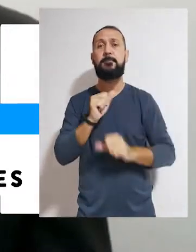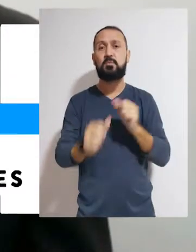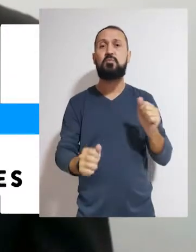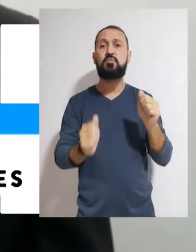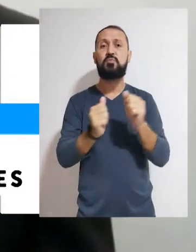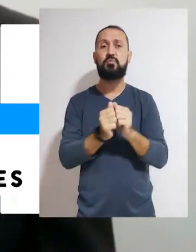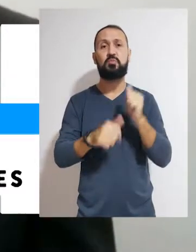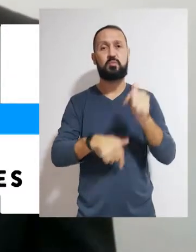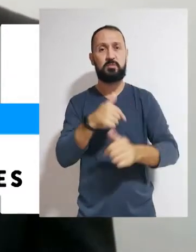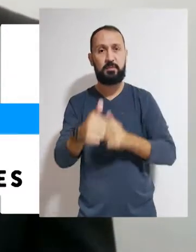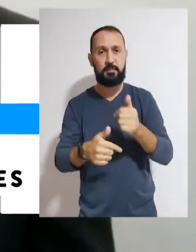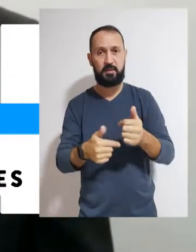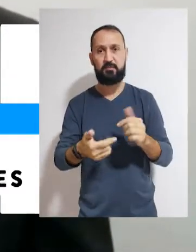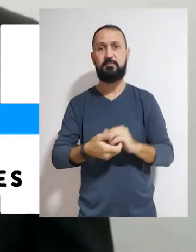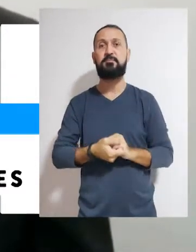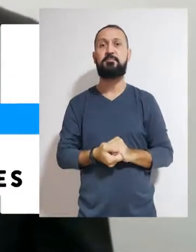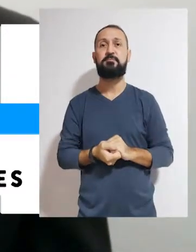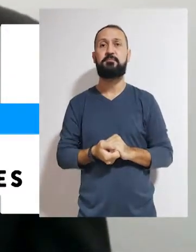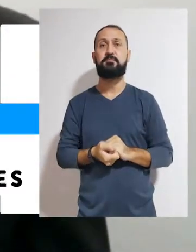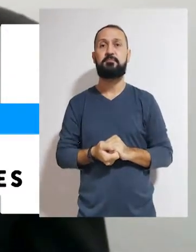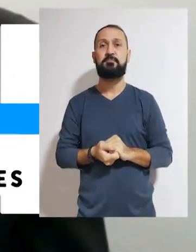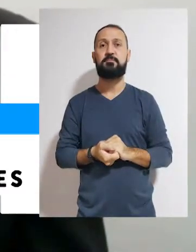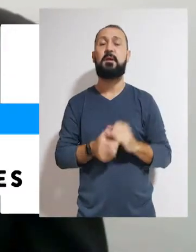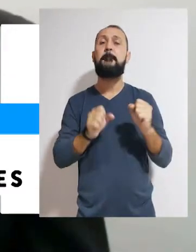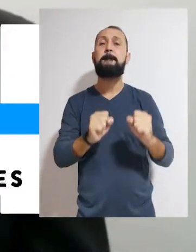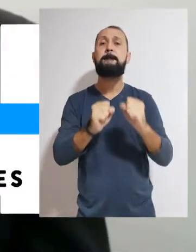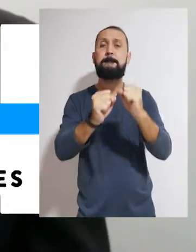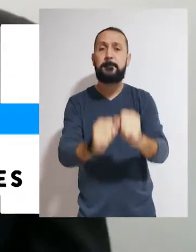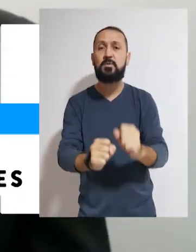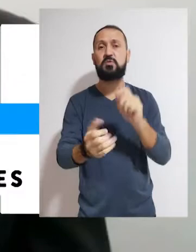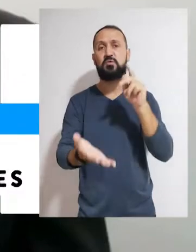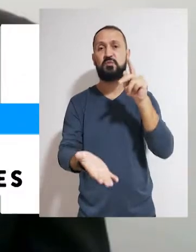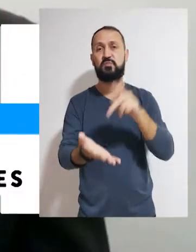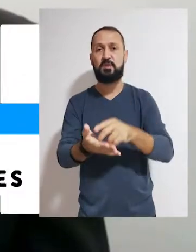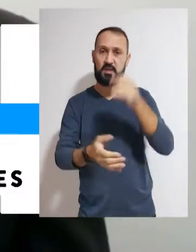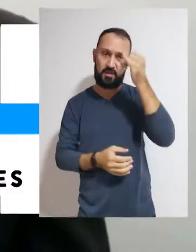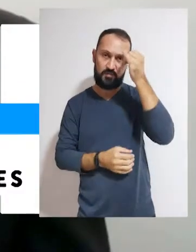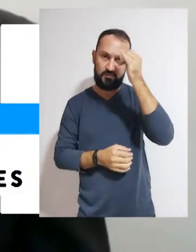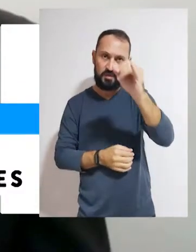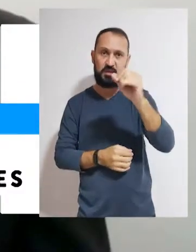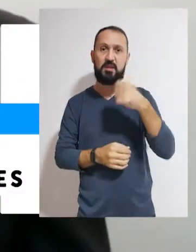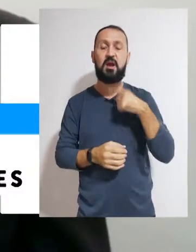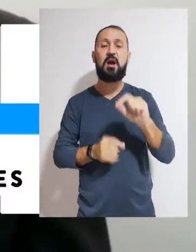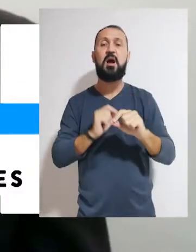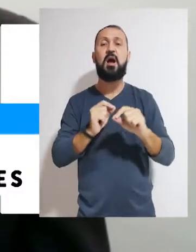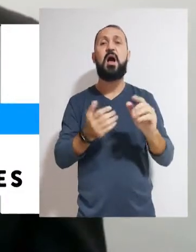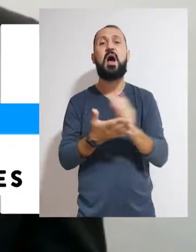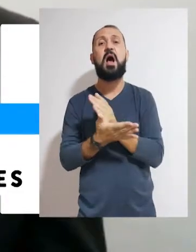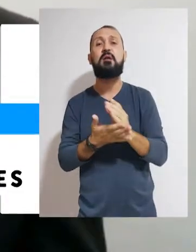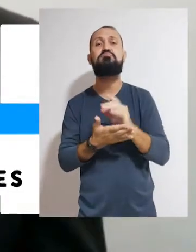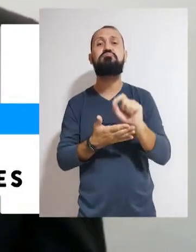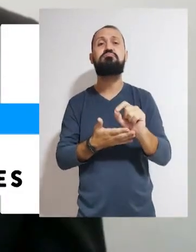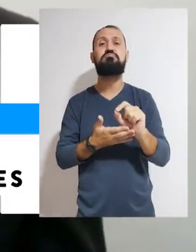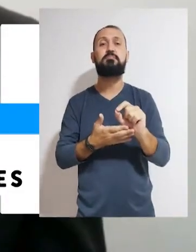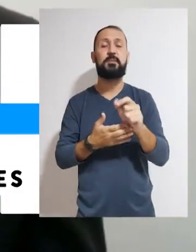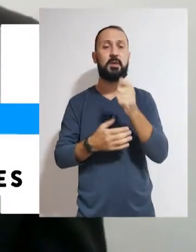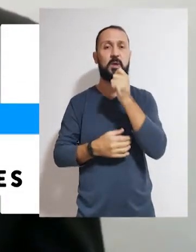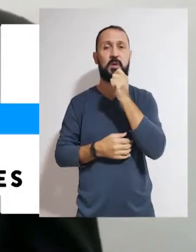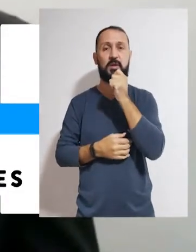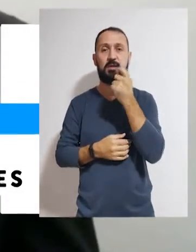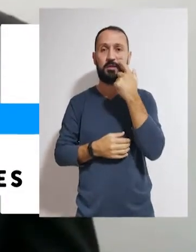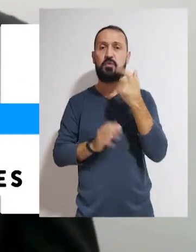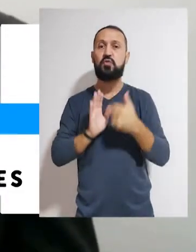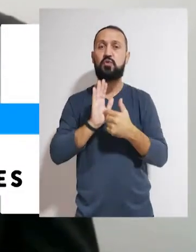uma transversalidade de ações que possam, de fato, prevenir essa violência. Às